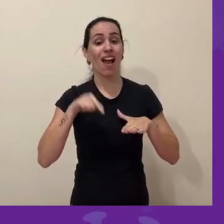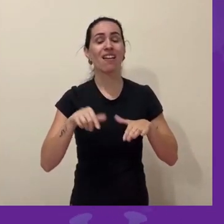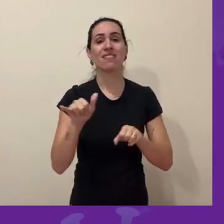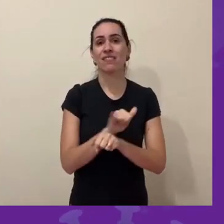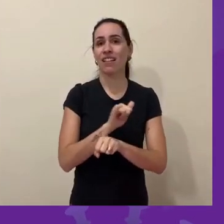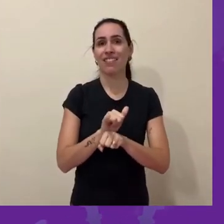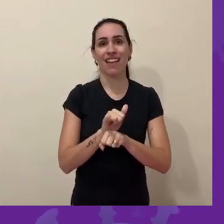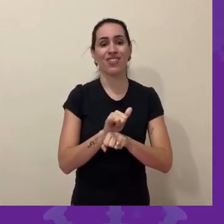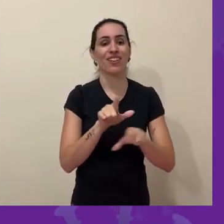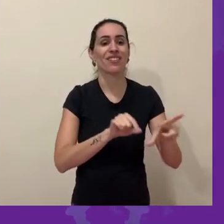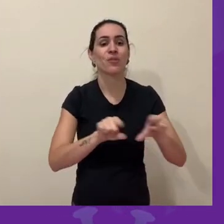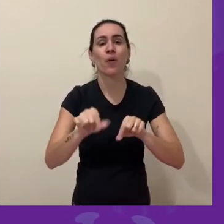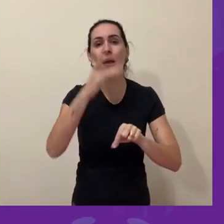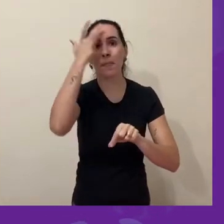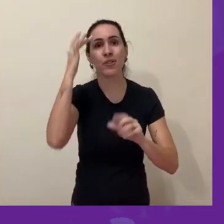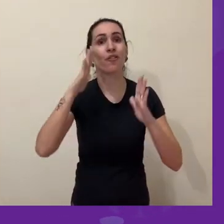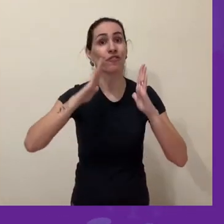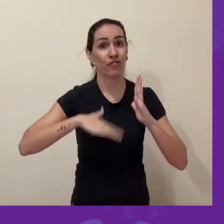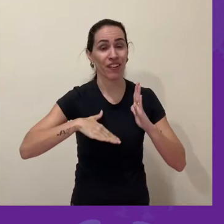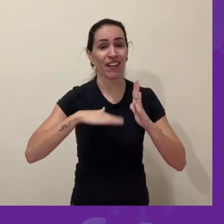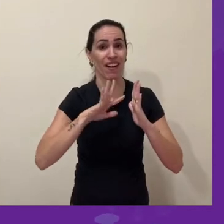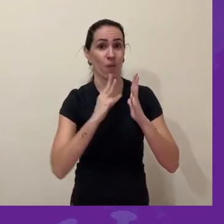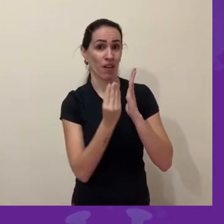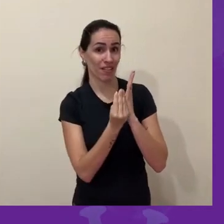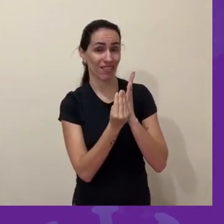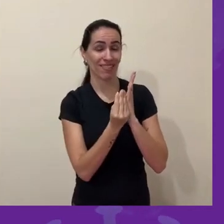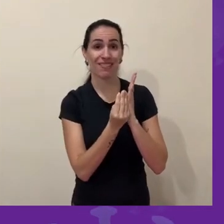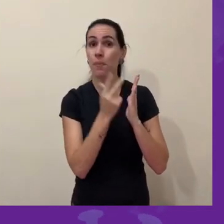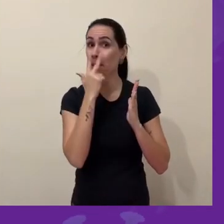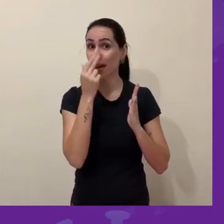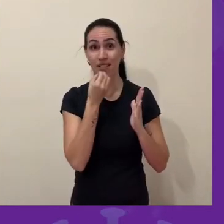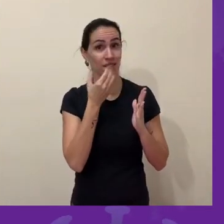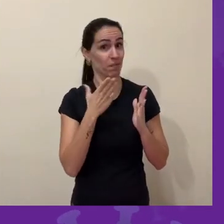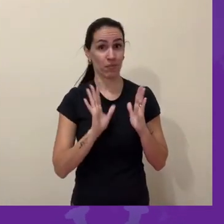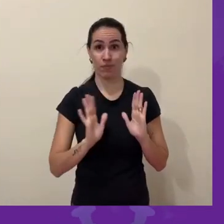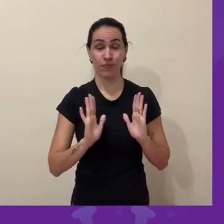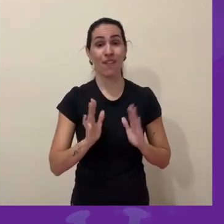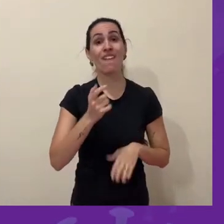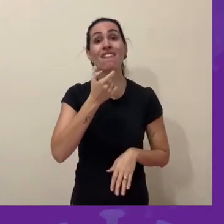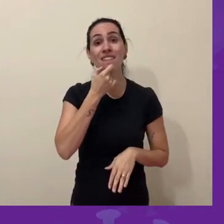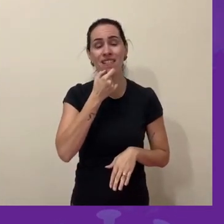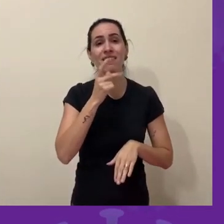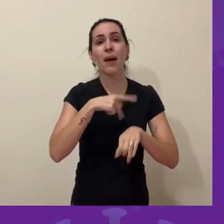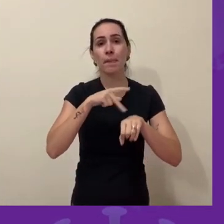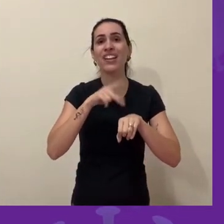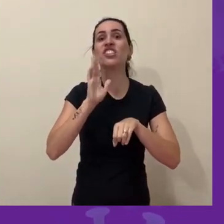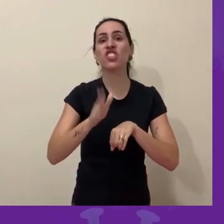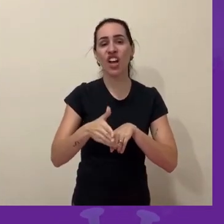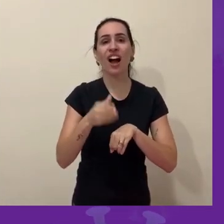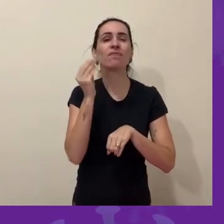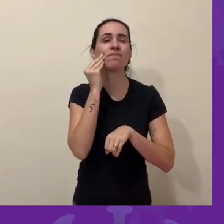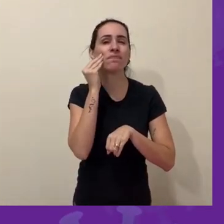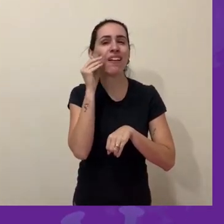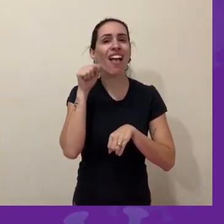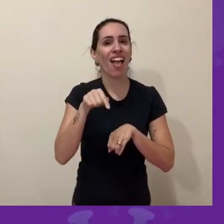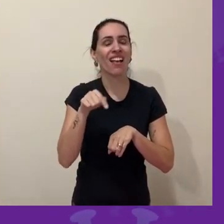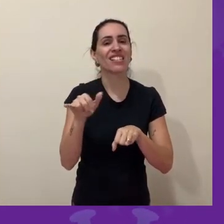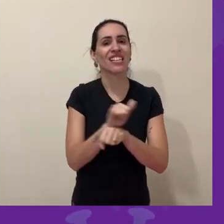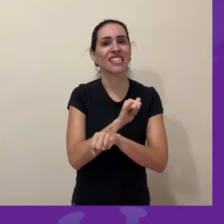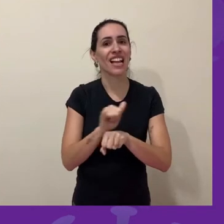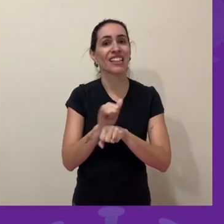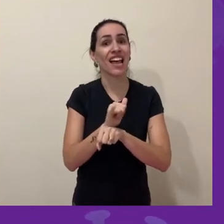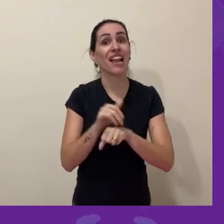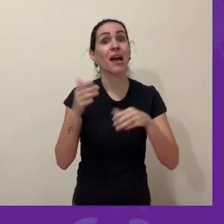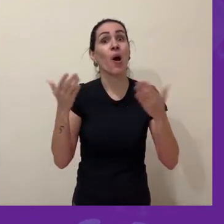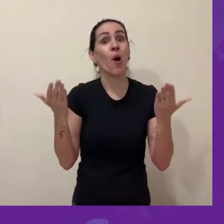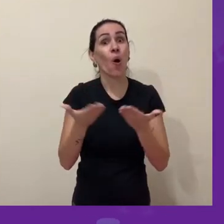se mostrou muito ruim em outros países. A Inglaterra tentou isso e depois voltou atrás, e hoje ela